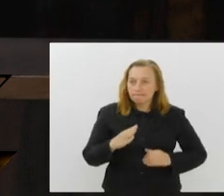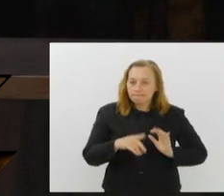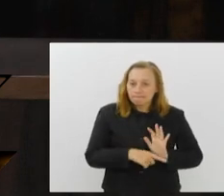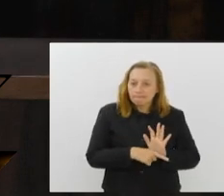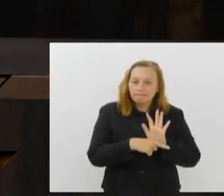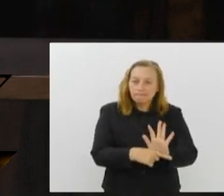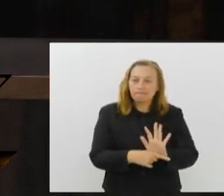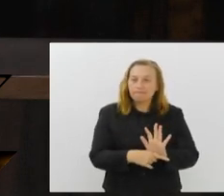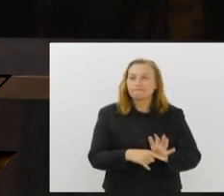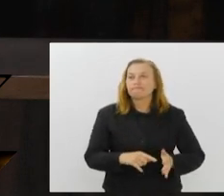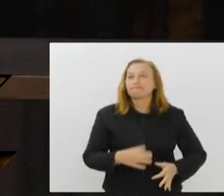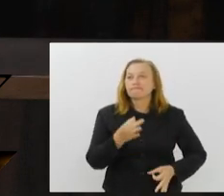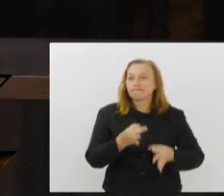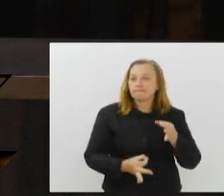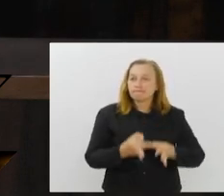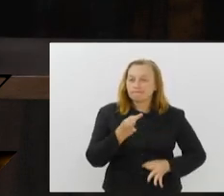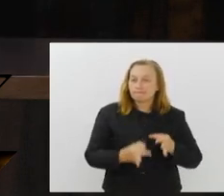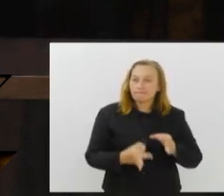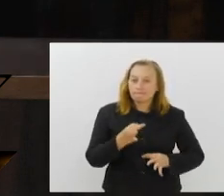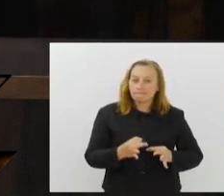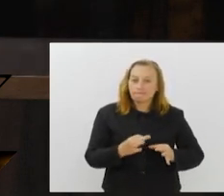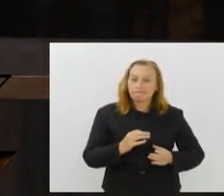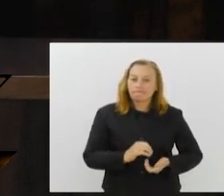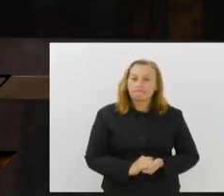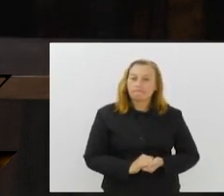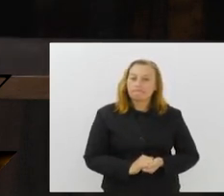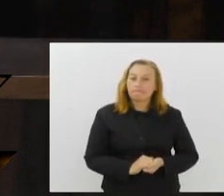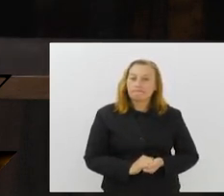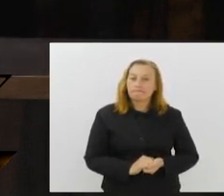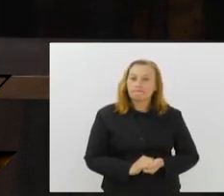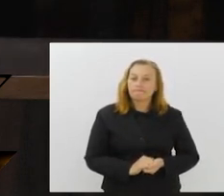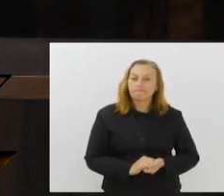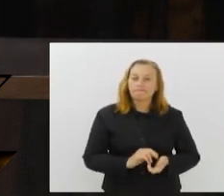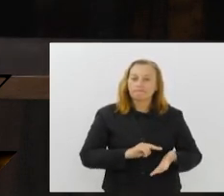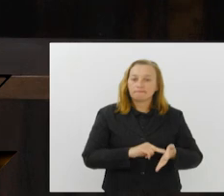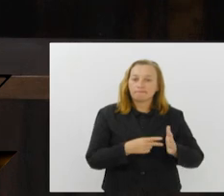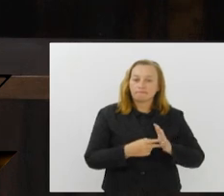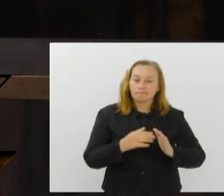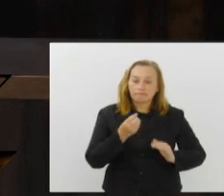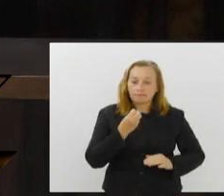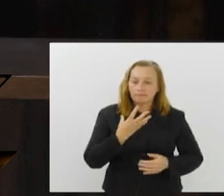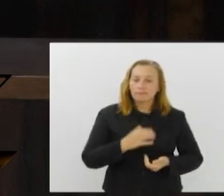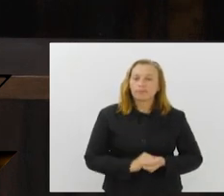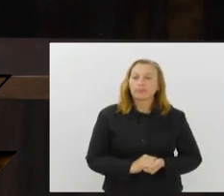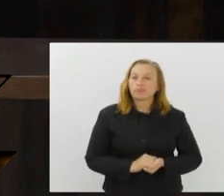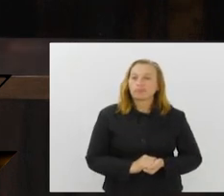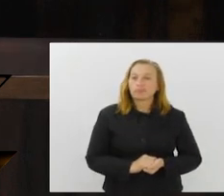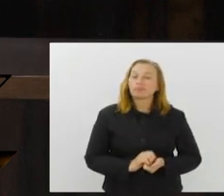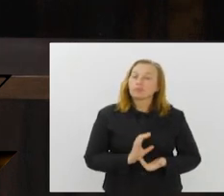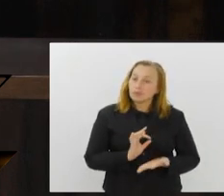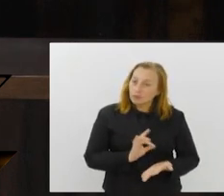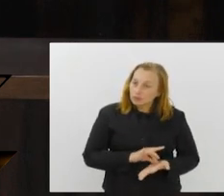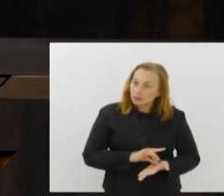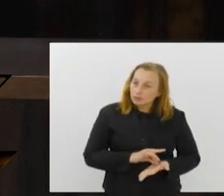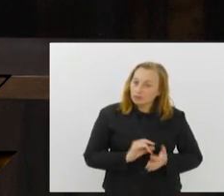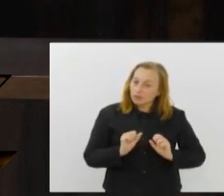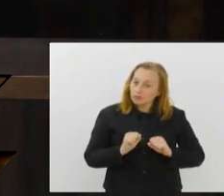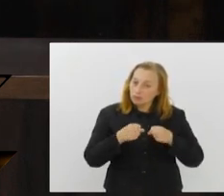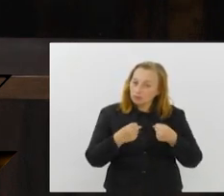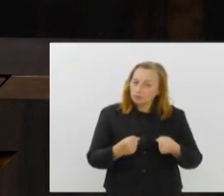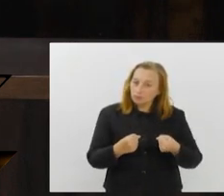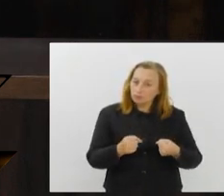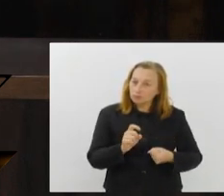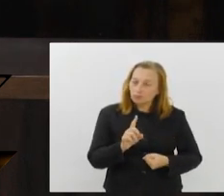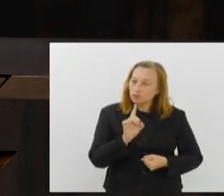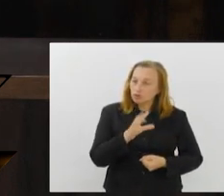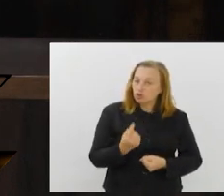elevar a justiça a um patamar civilizatório a um patamar real de defesa não